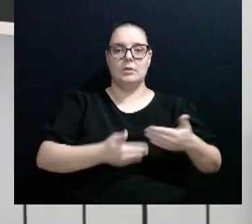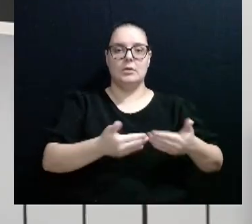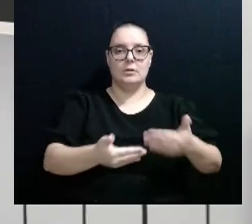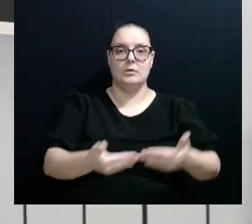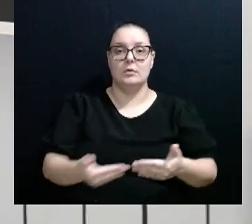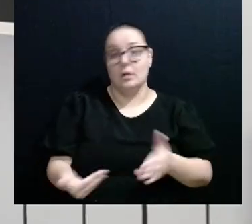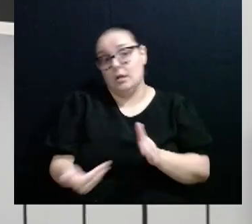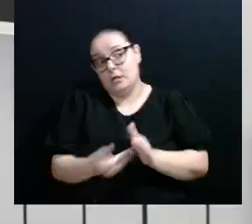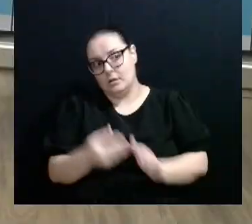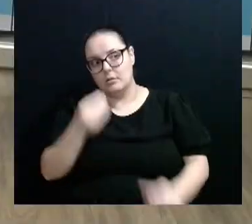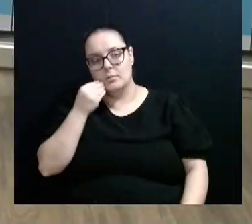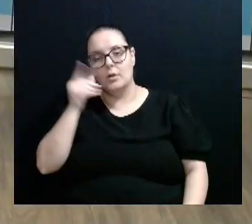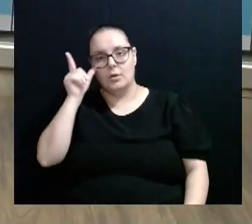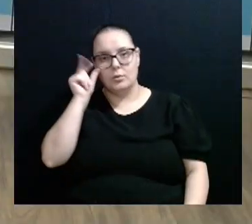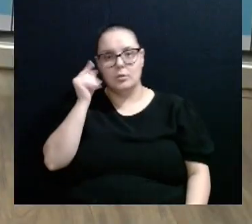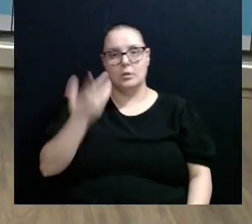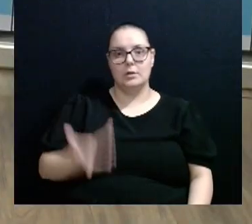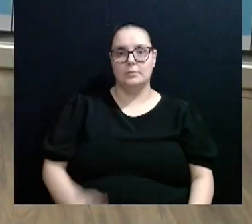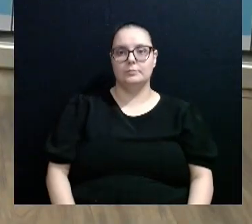um pouquinho?